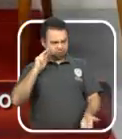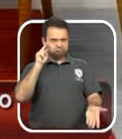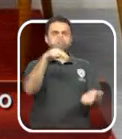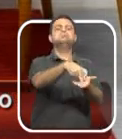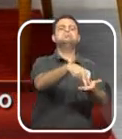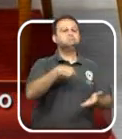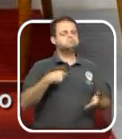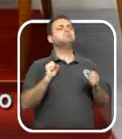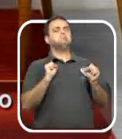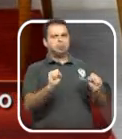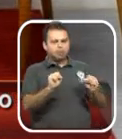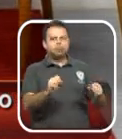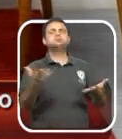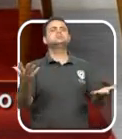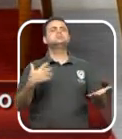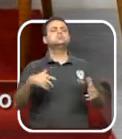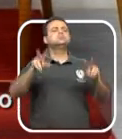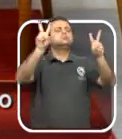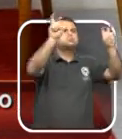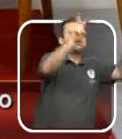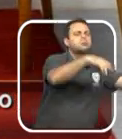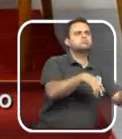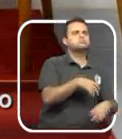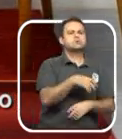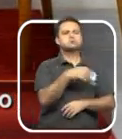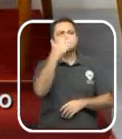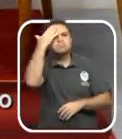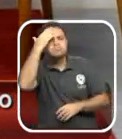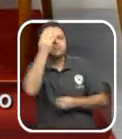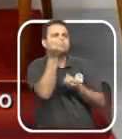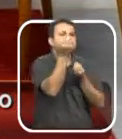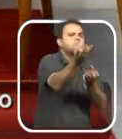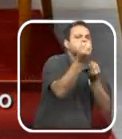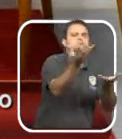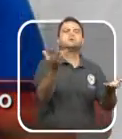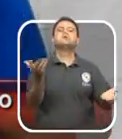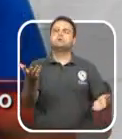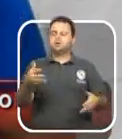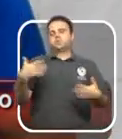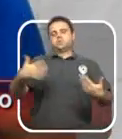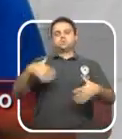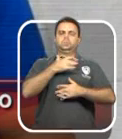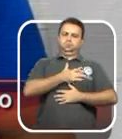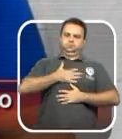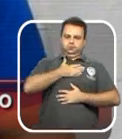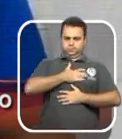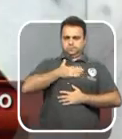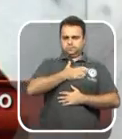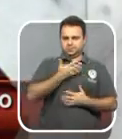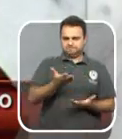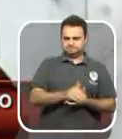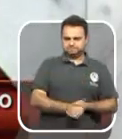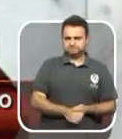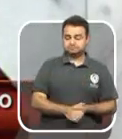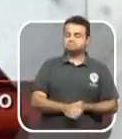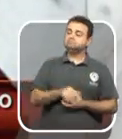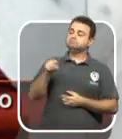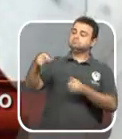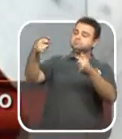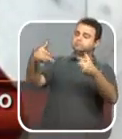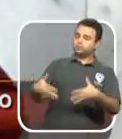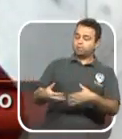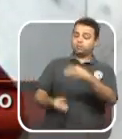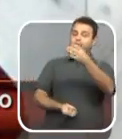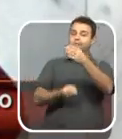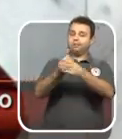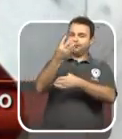Legislativo, ela deve estar presente, né? Então, realmente foi muito gratificante. Bom, o senhor falou também da